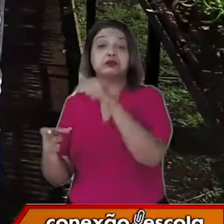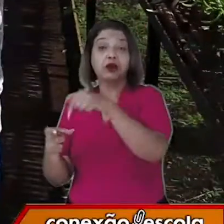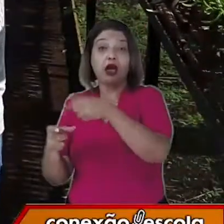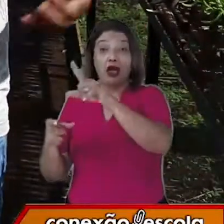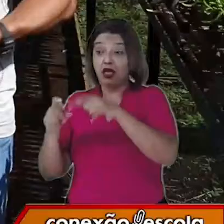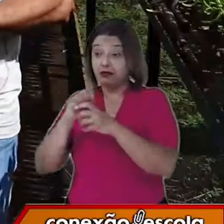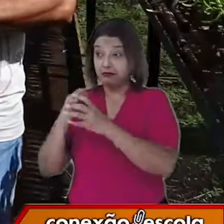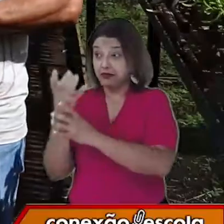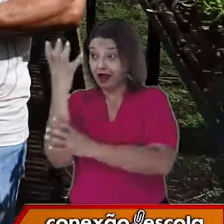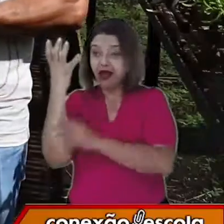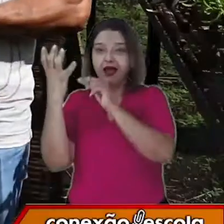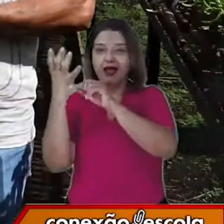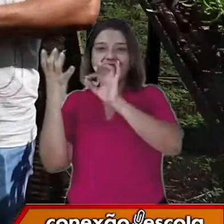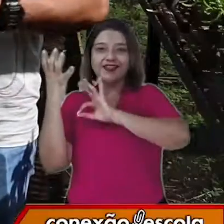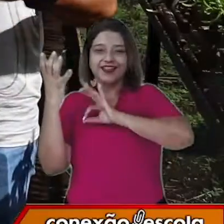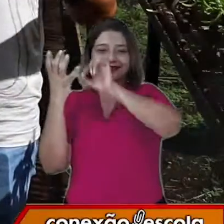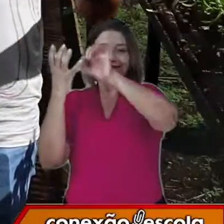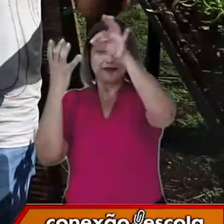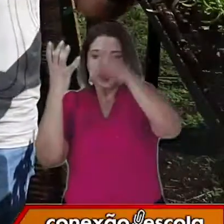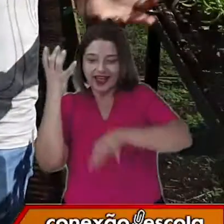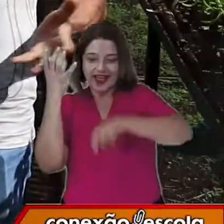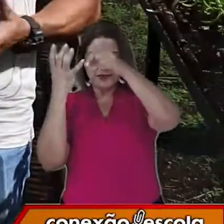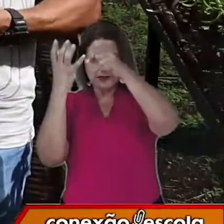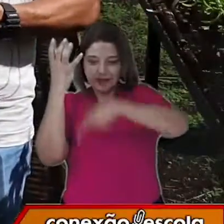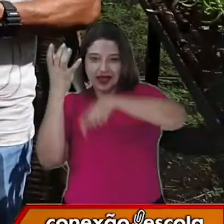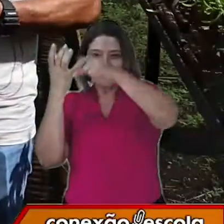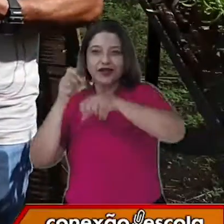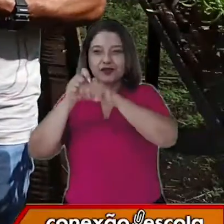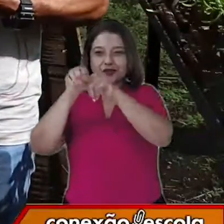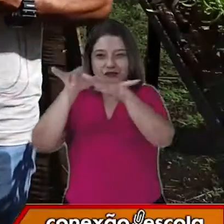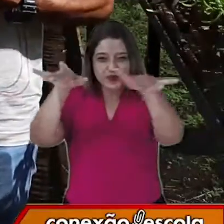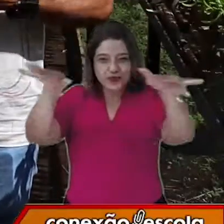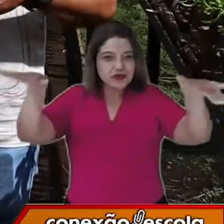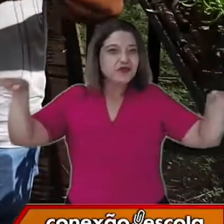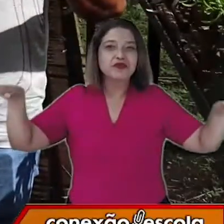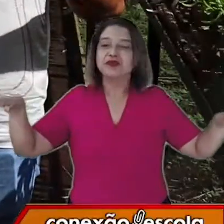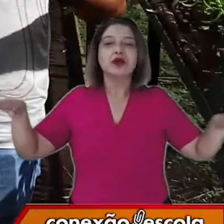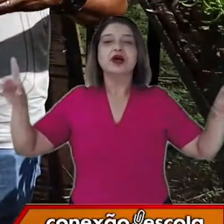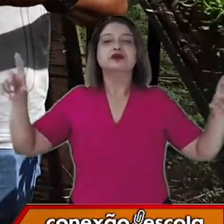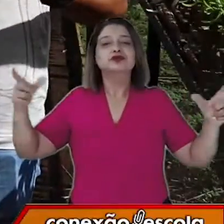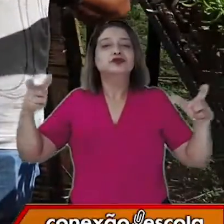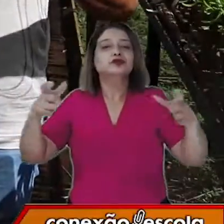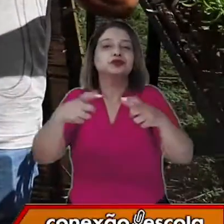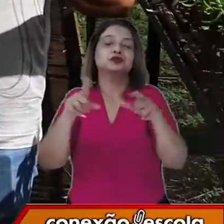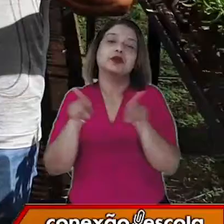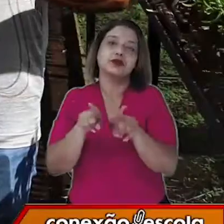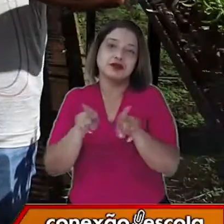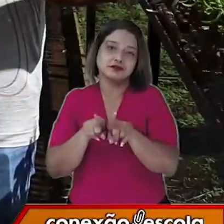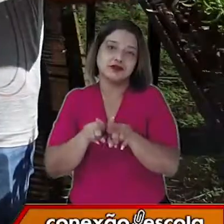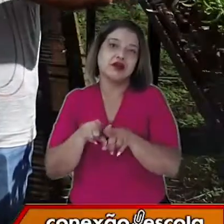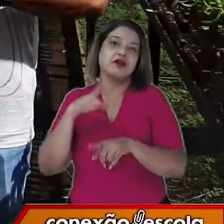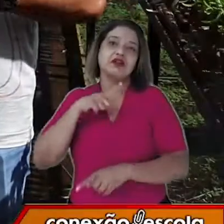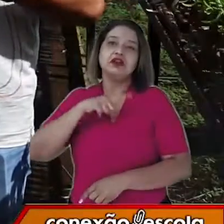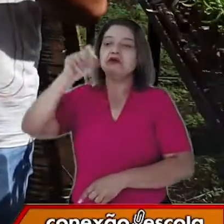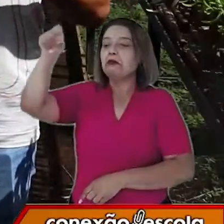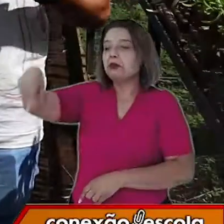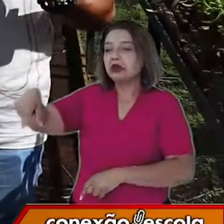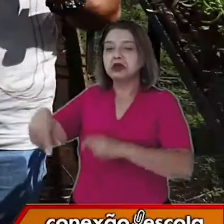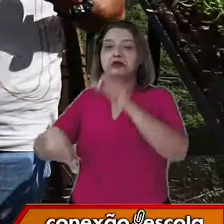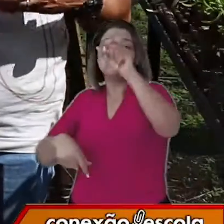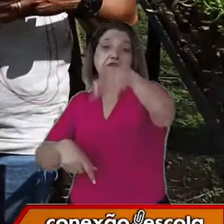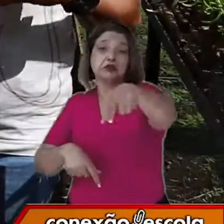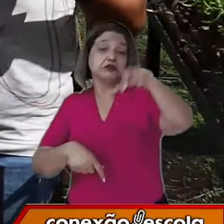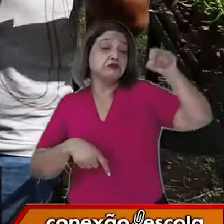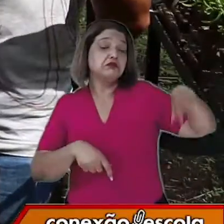eram lançadas pela planta-mãe acabaram também perdendo seus espaços. E aí hoje vão cair em